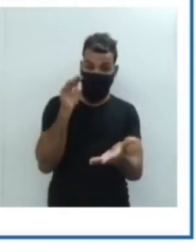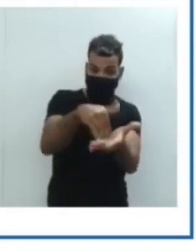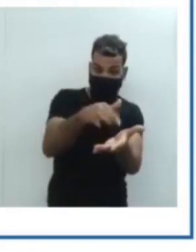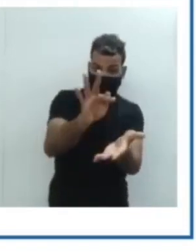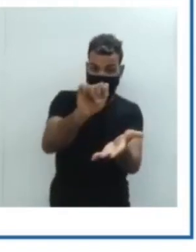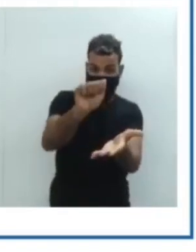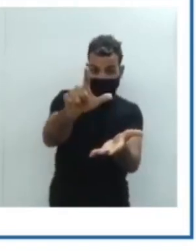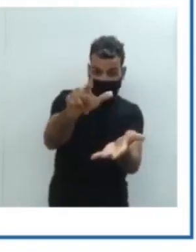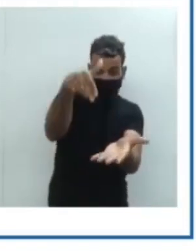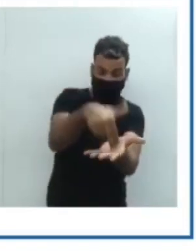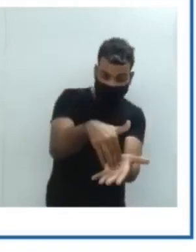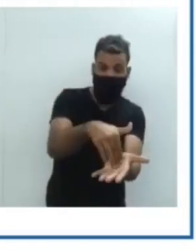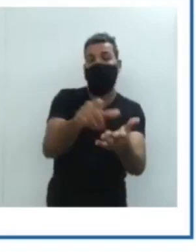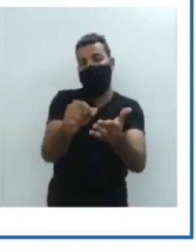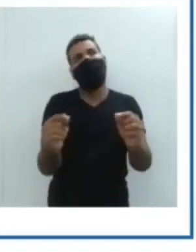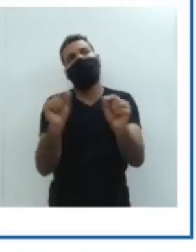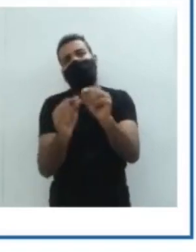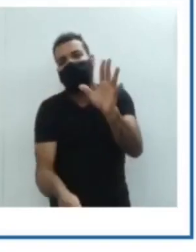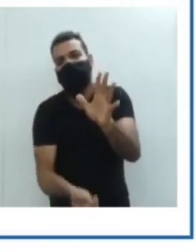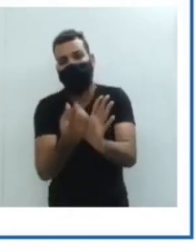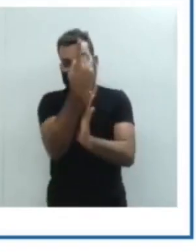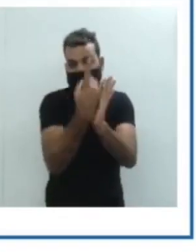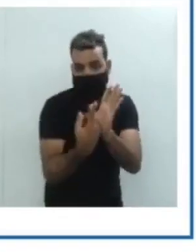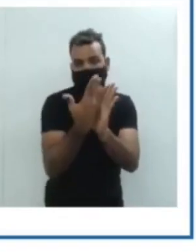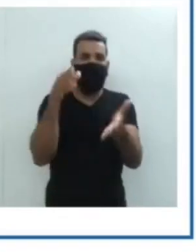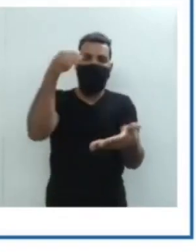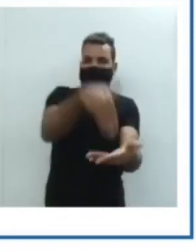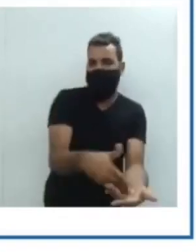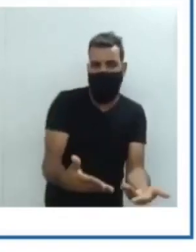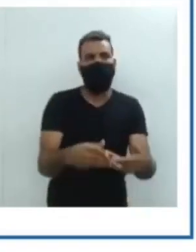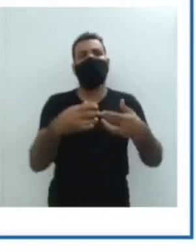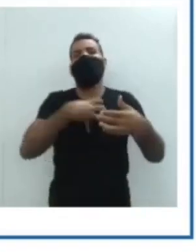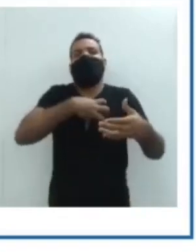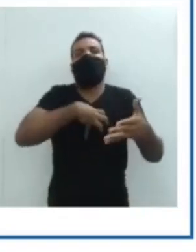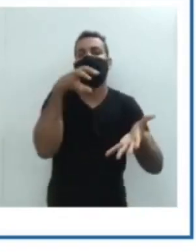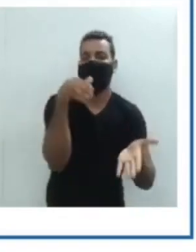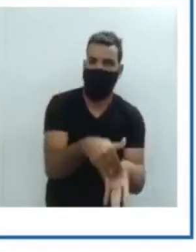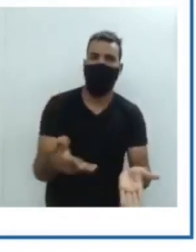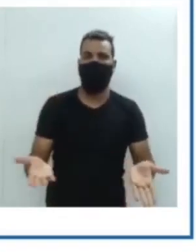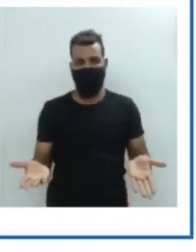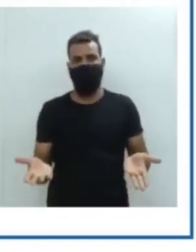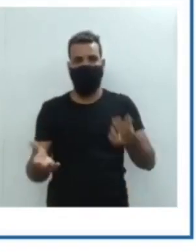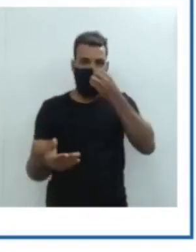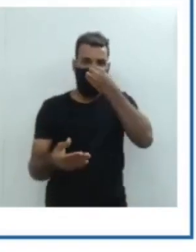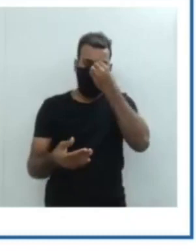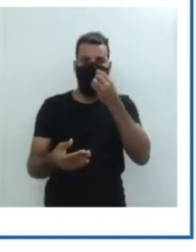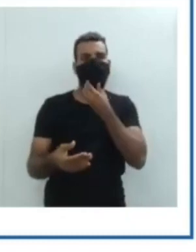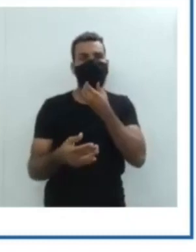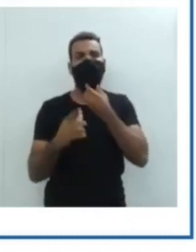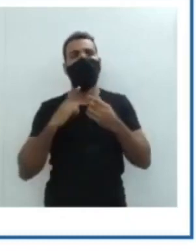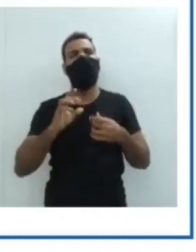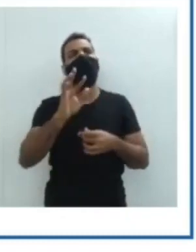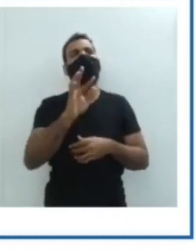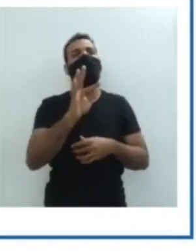para fazer a declaração de uma classe final de um método final como por exemplo nós temos final